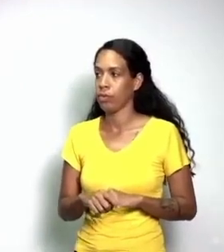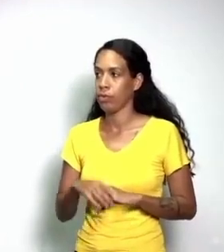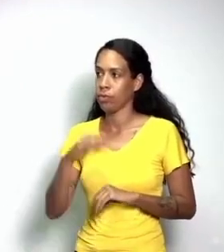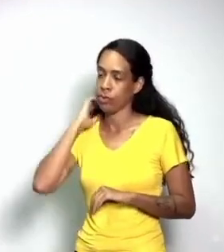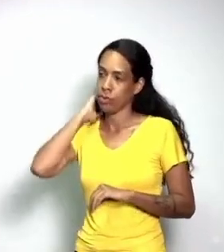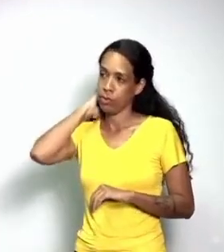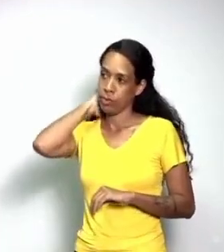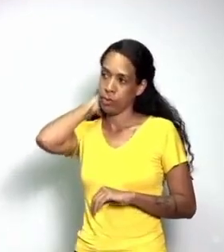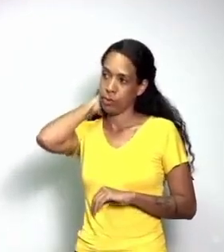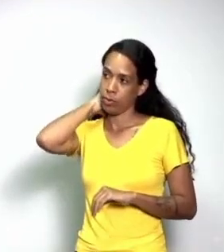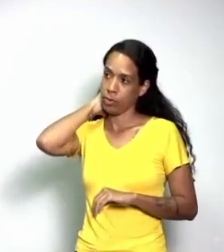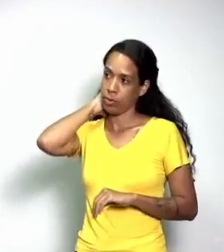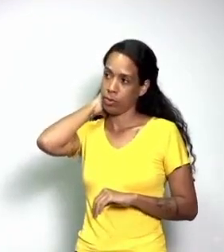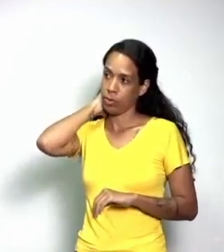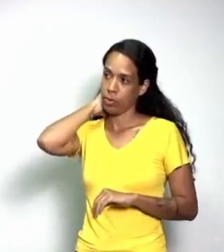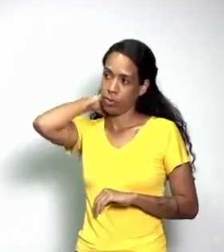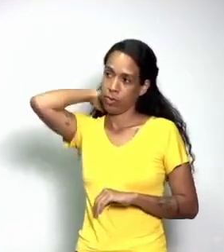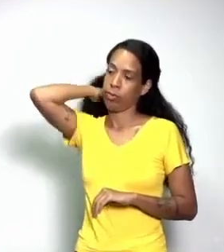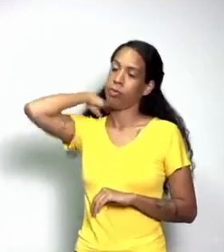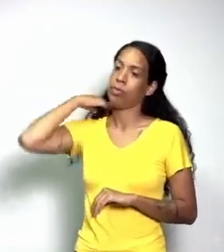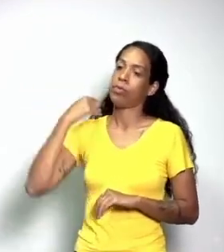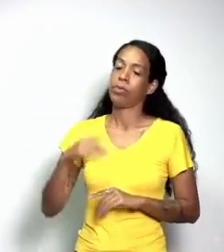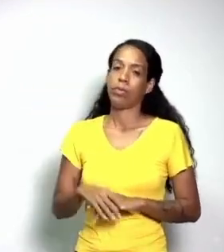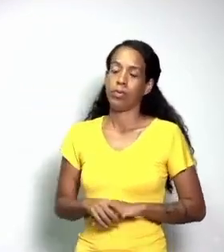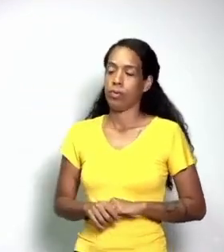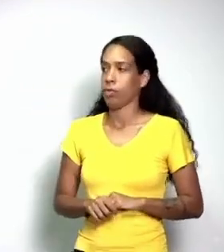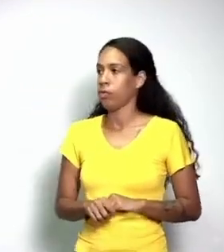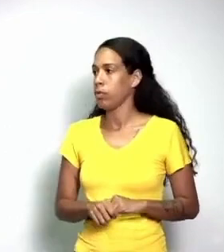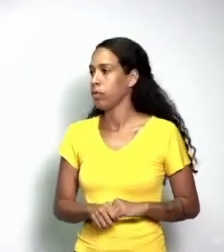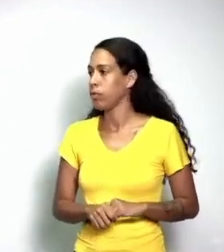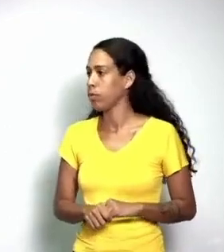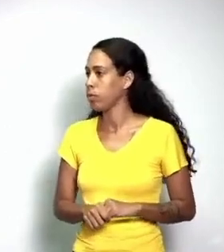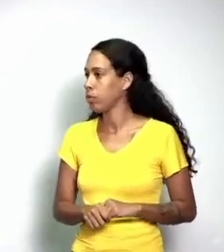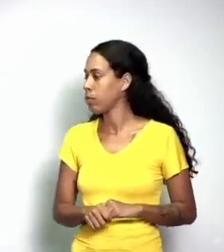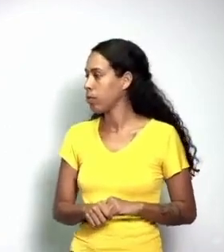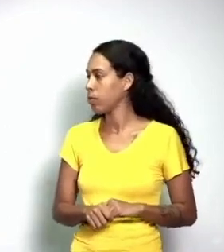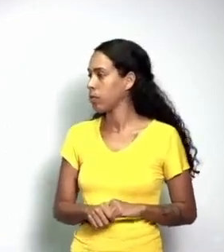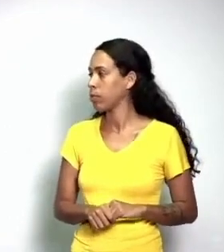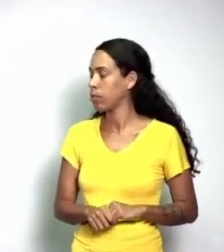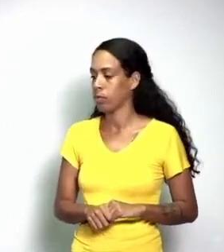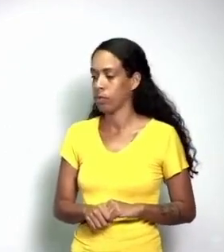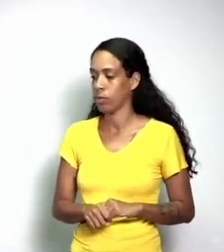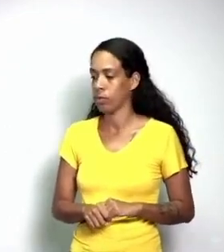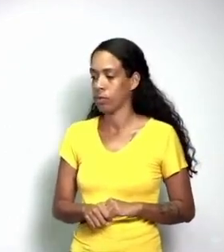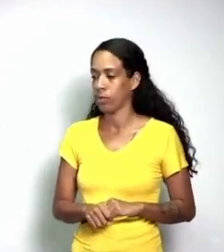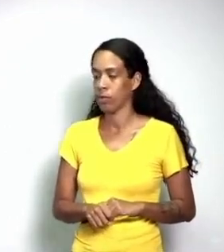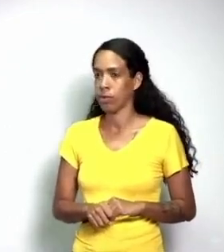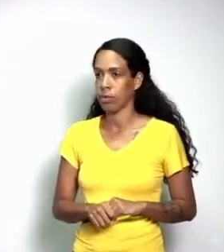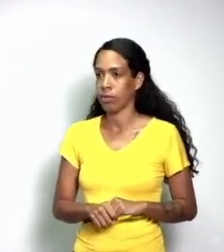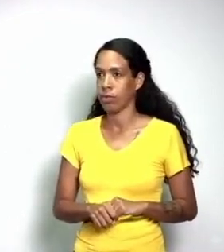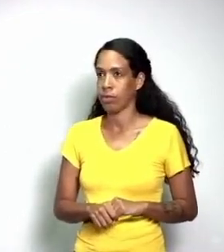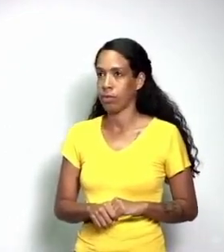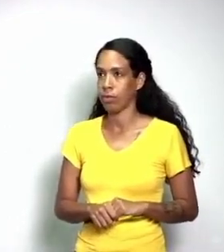Talvez essa. Essa é maior, né? Ah, então tá. Porque aqui tem uma também.